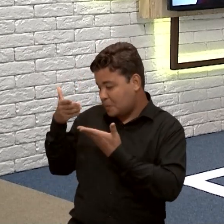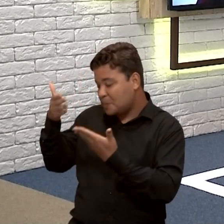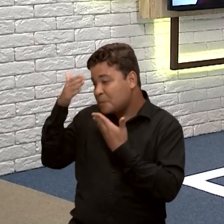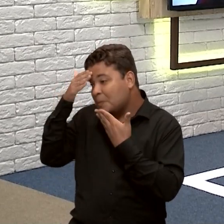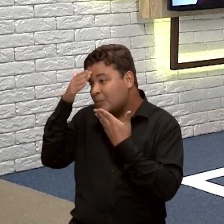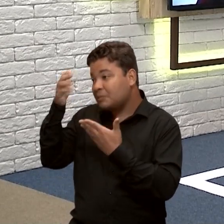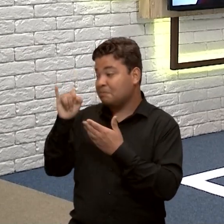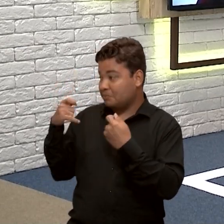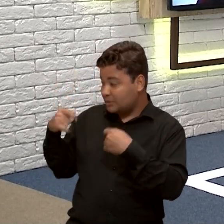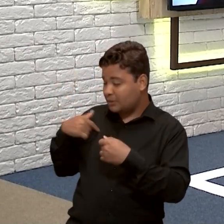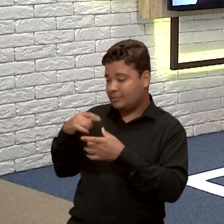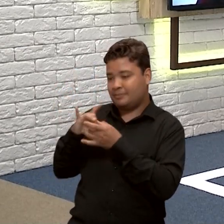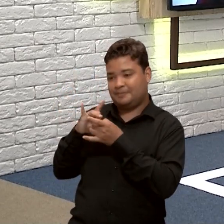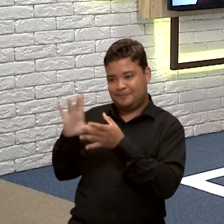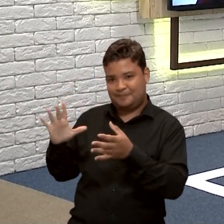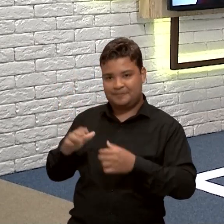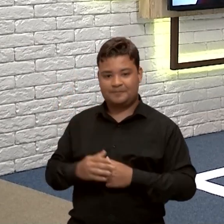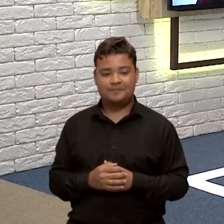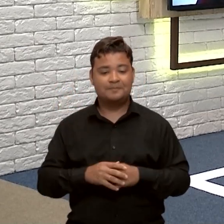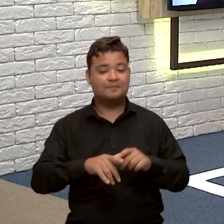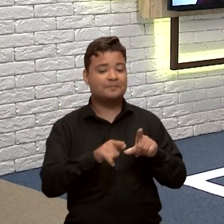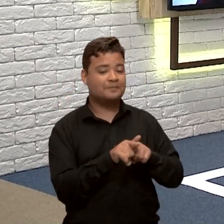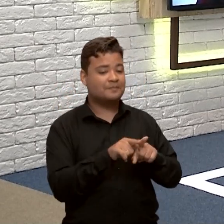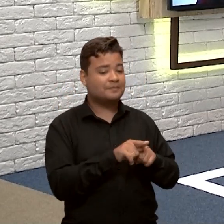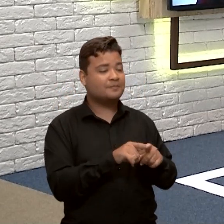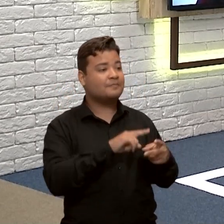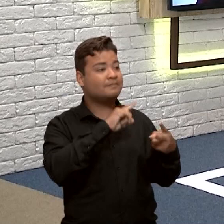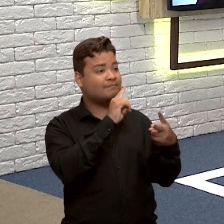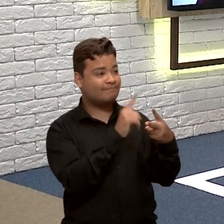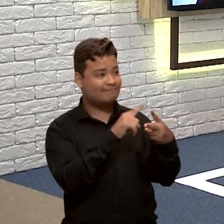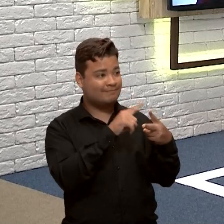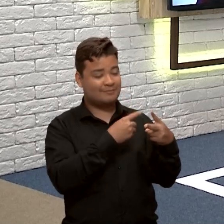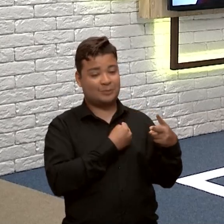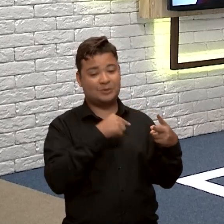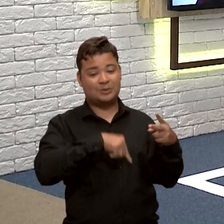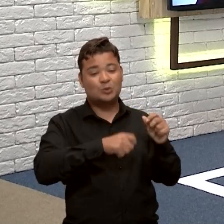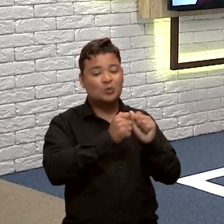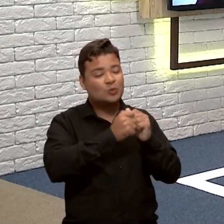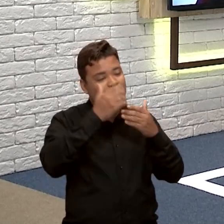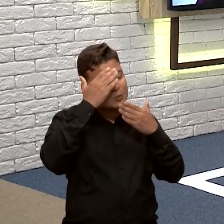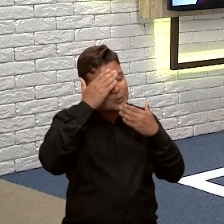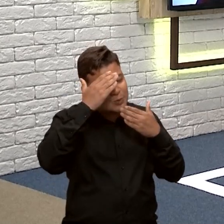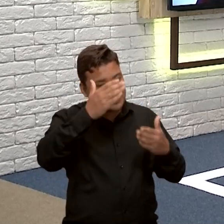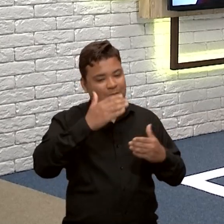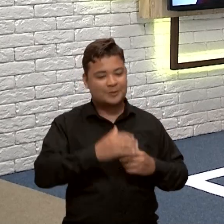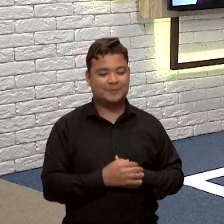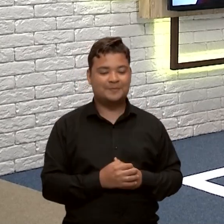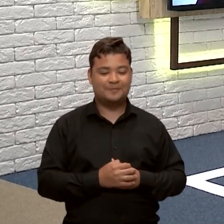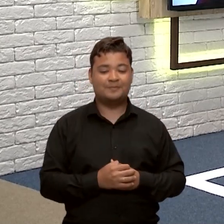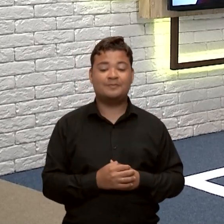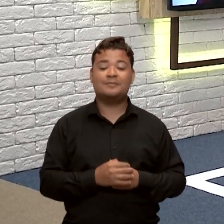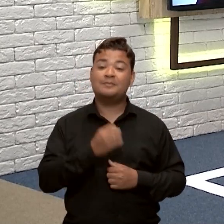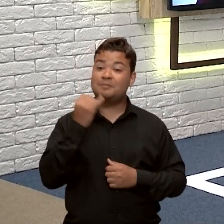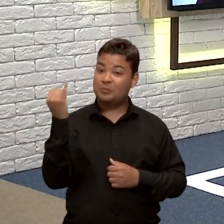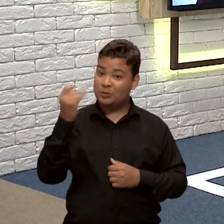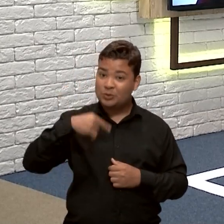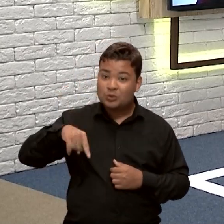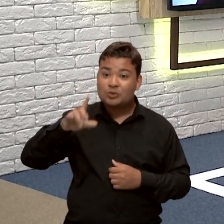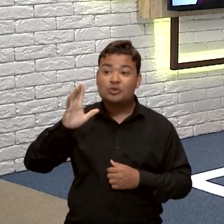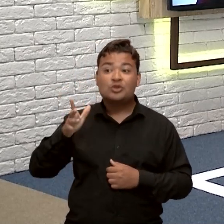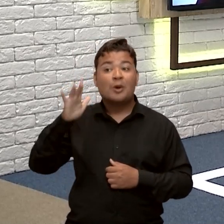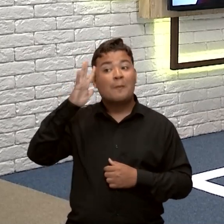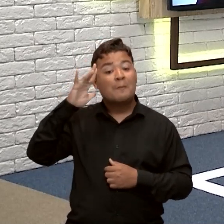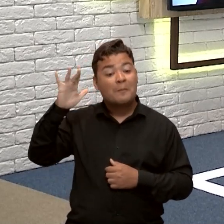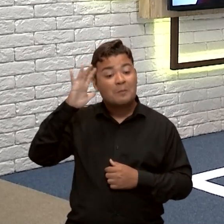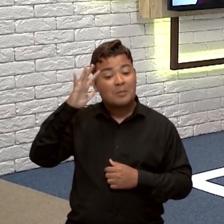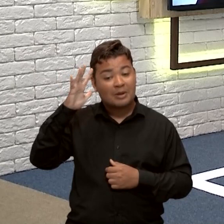à disposição. Muito obrigada também, Maíra, pela sua presença. Bom já começar a pensar no envelhecimento já,